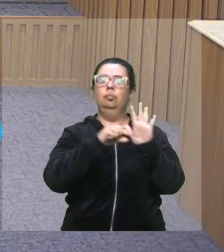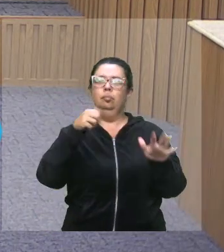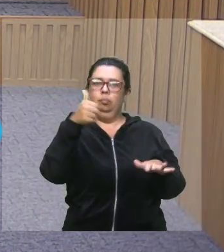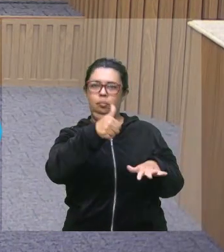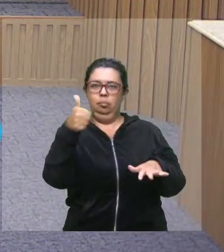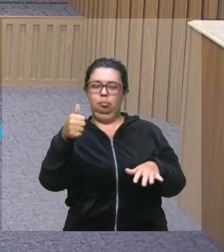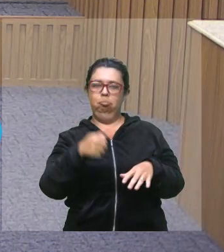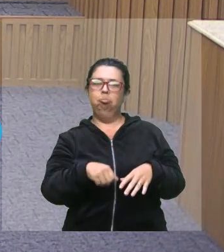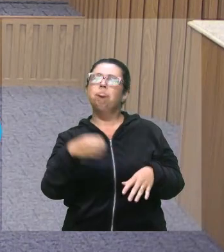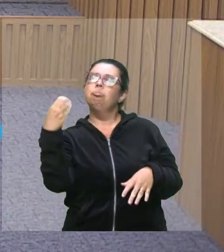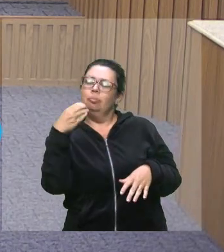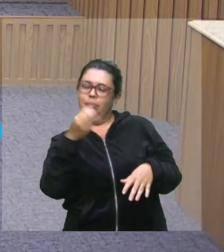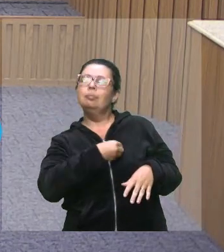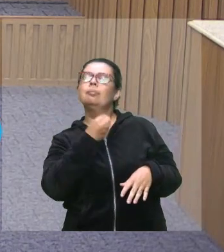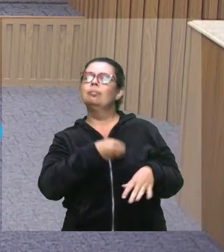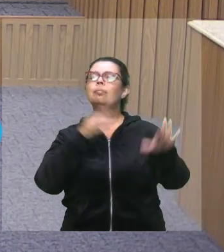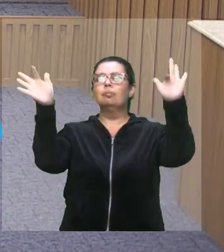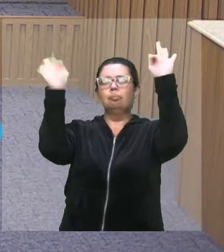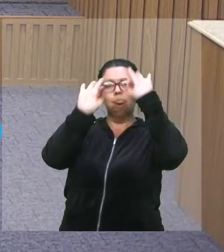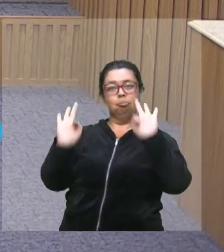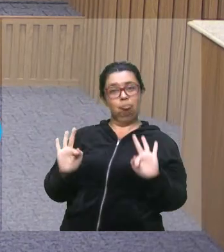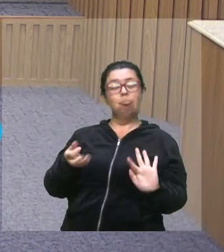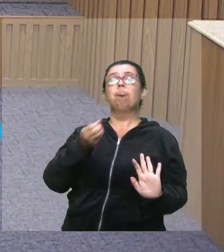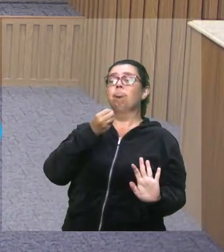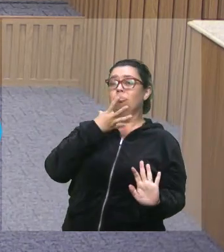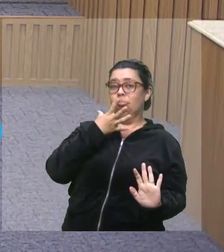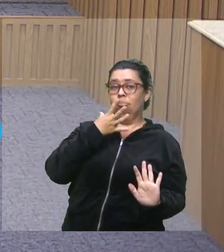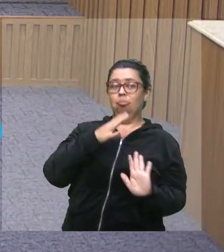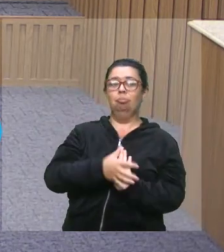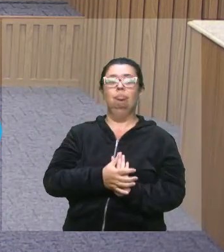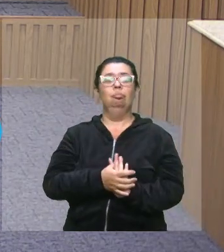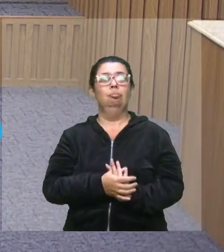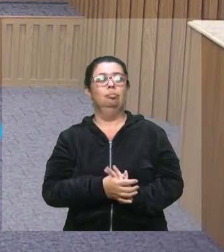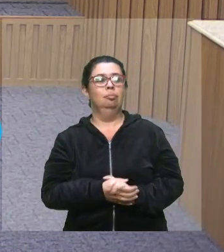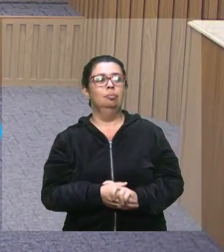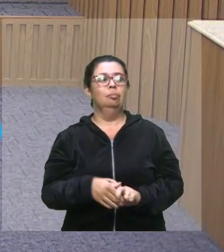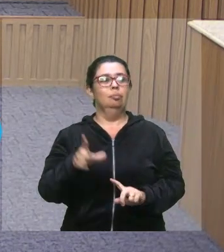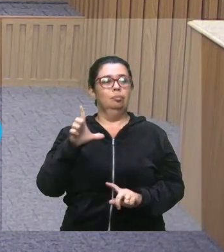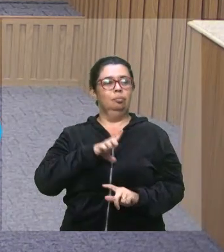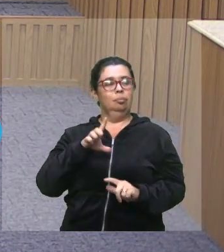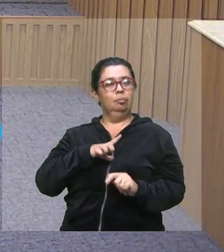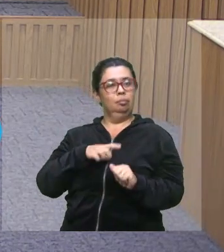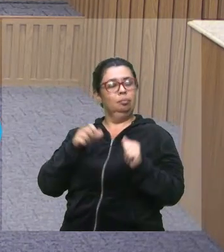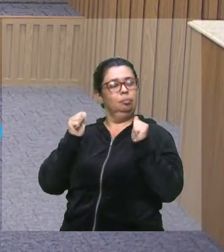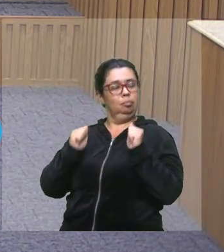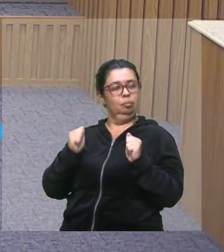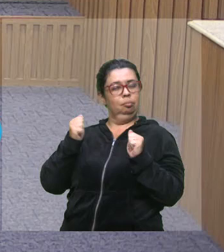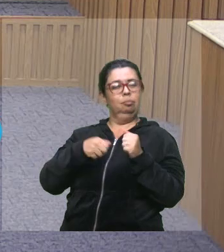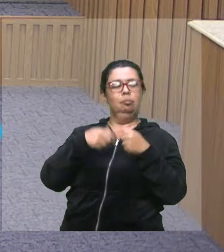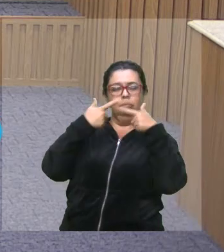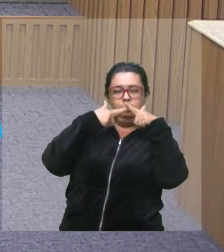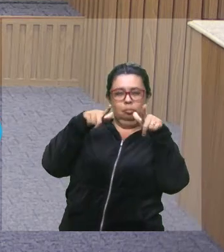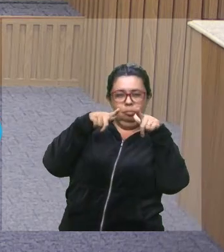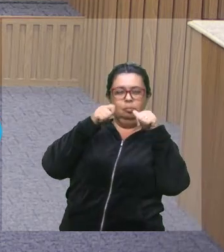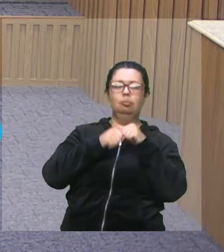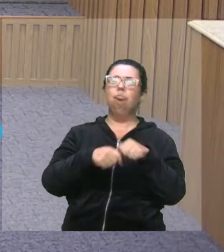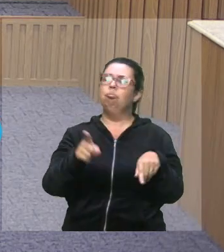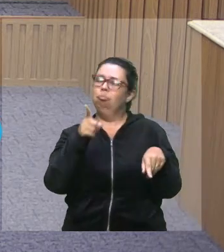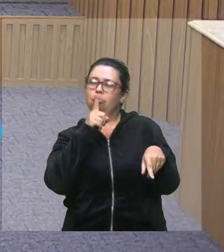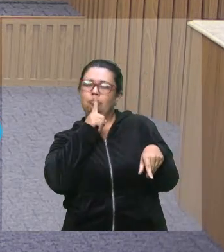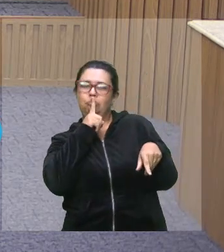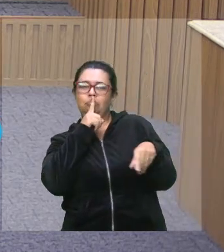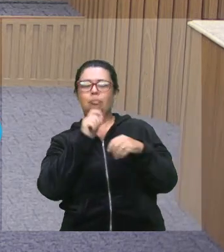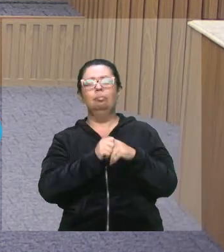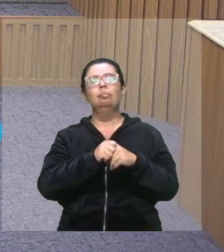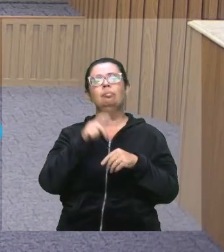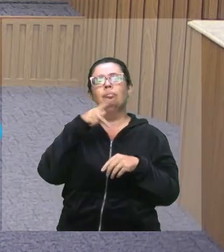vocês quiserem uma vida feliz e boa, mantenham o domínio sobre a língua e guardem os lábios em